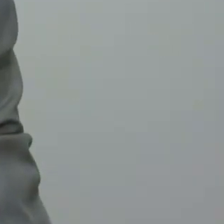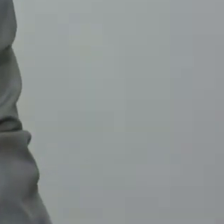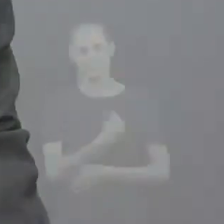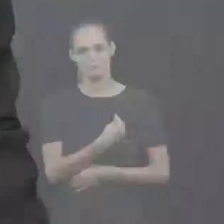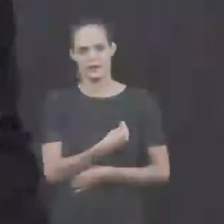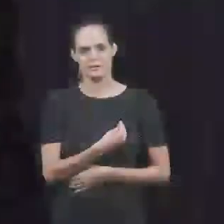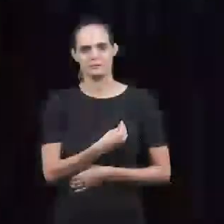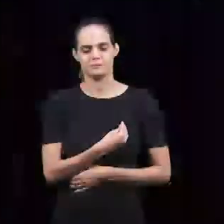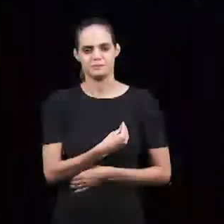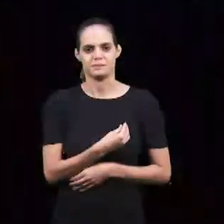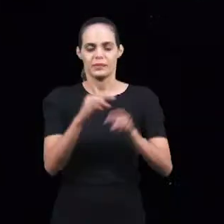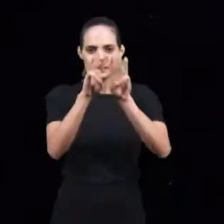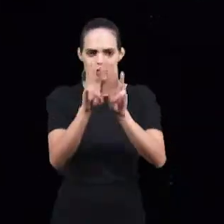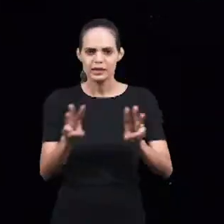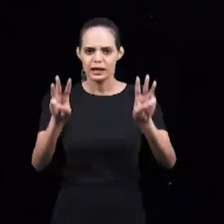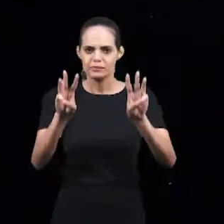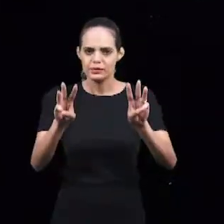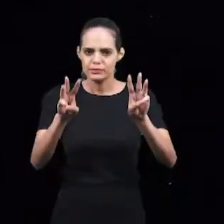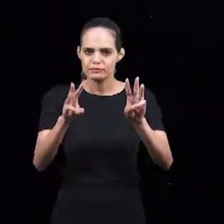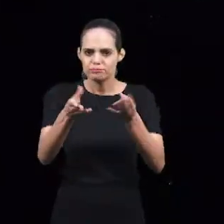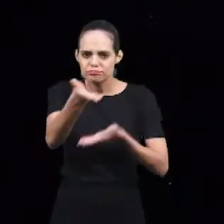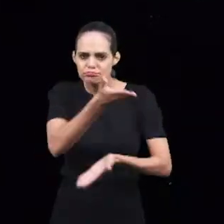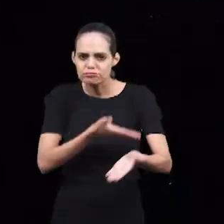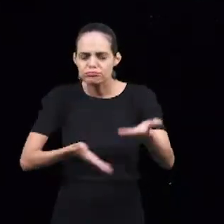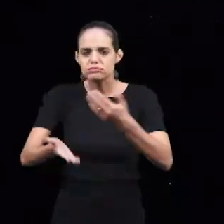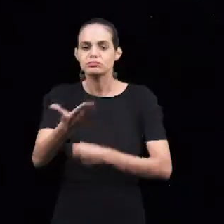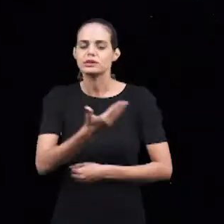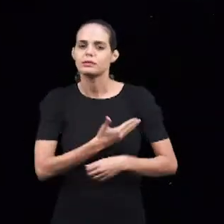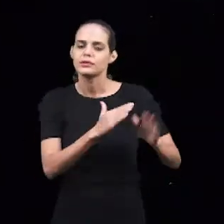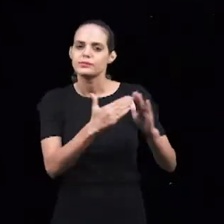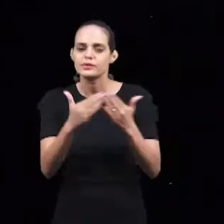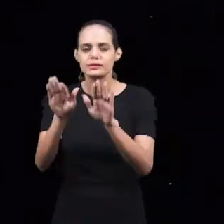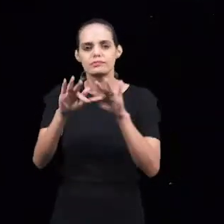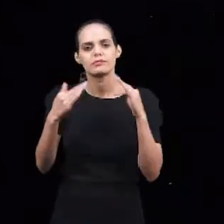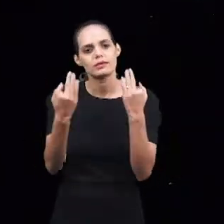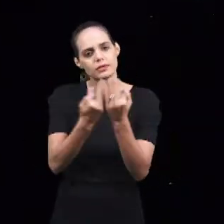Esse link passe para amigos, vizinhos, parentes, pessoas por quem vocês